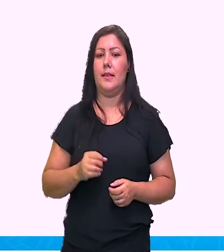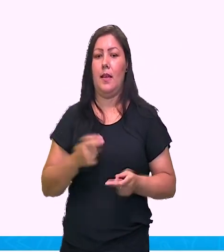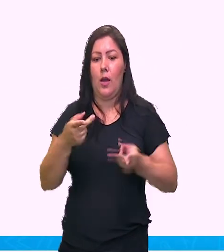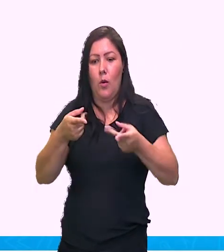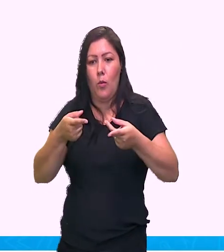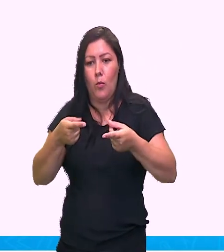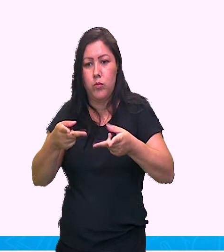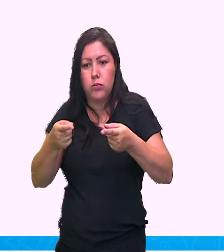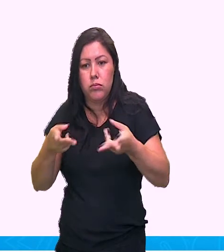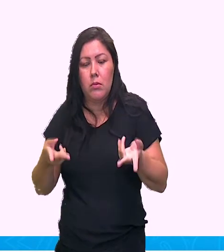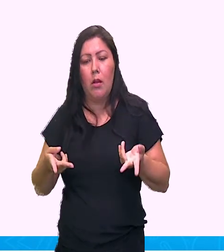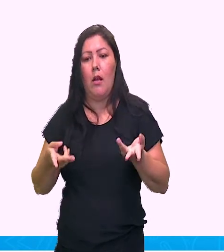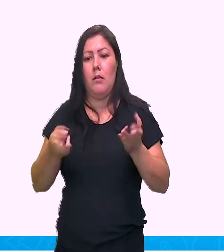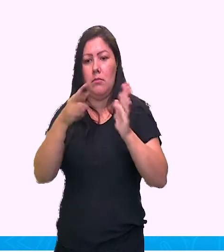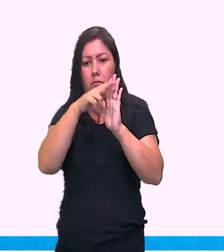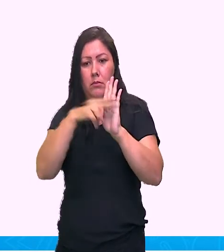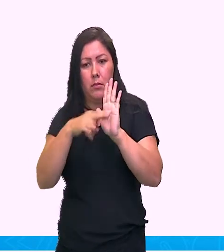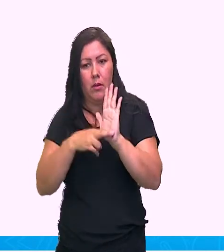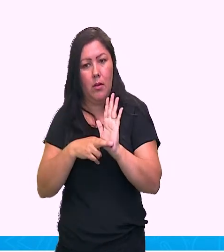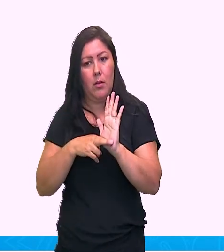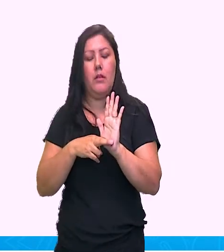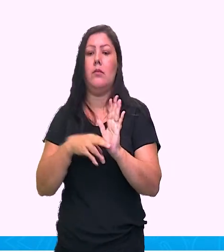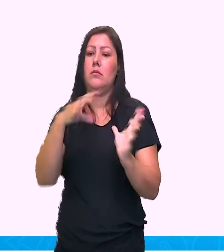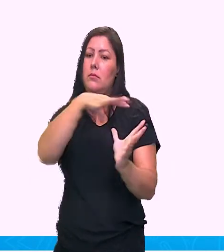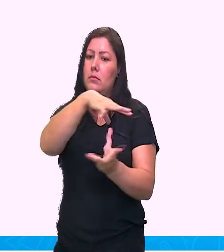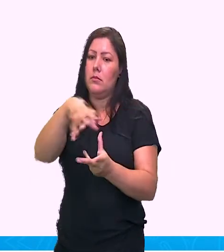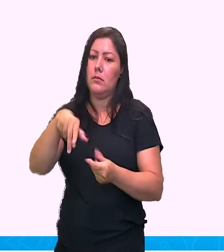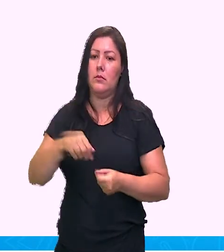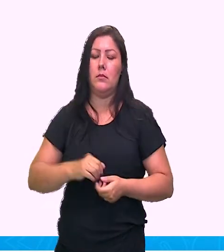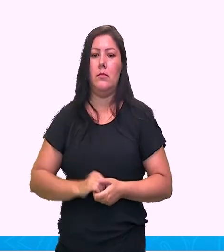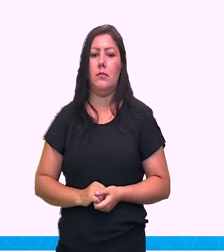que regula o comércio internacional.